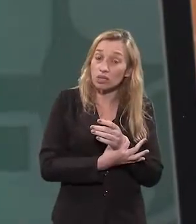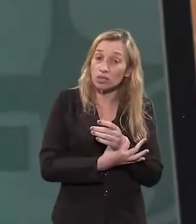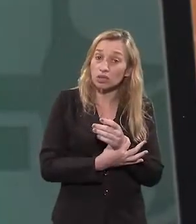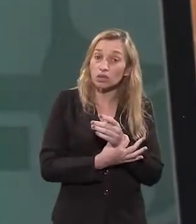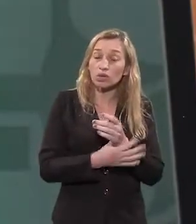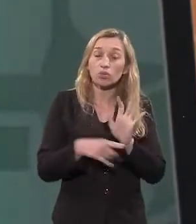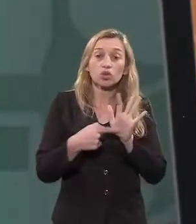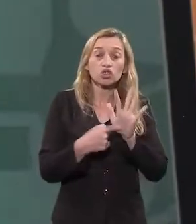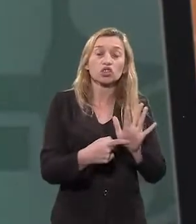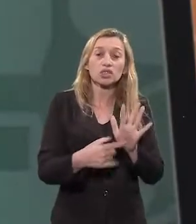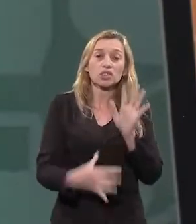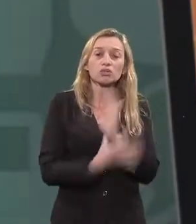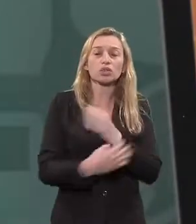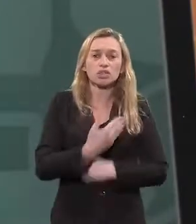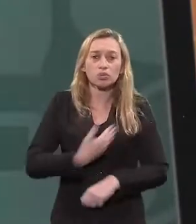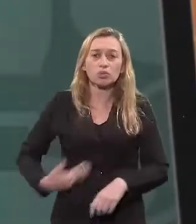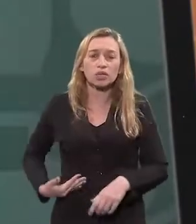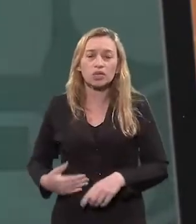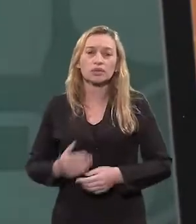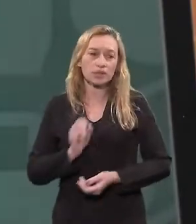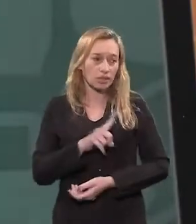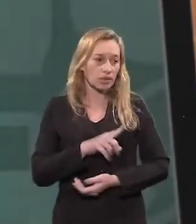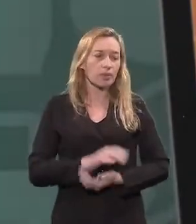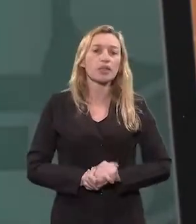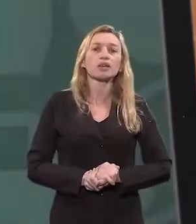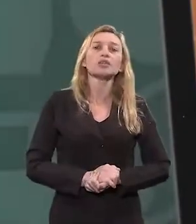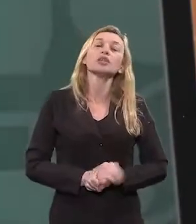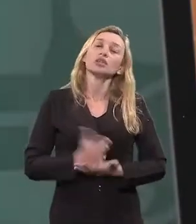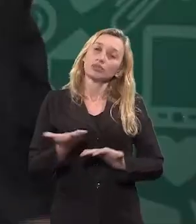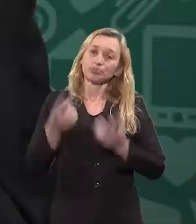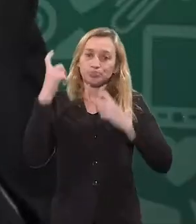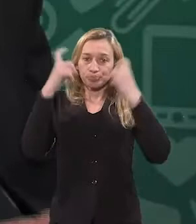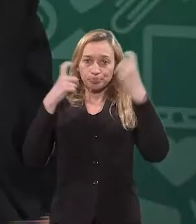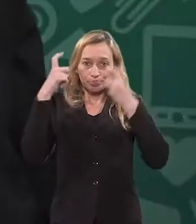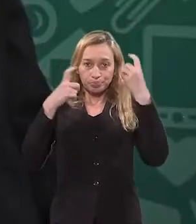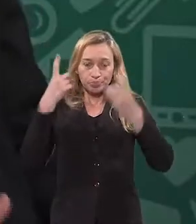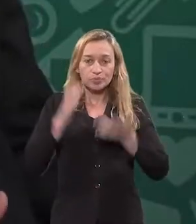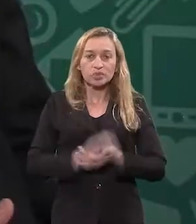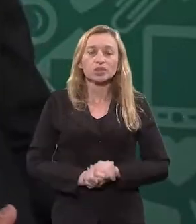segurança, um pouco voltado para a questão da segurança pública, né? Esse é um discurso